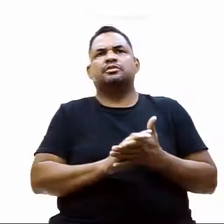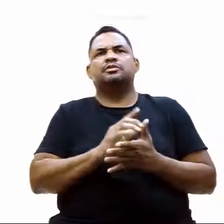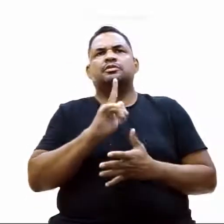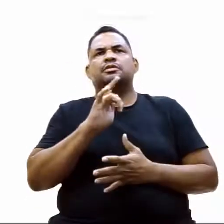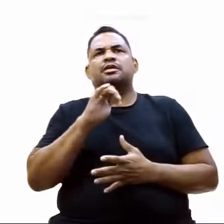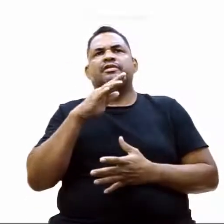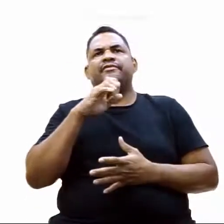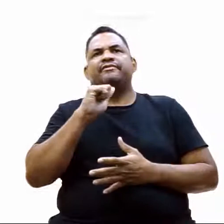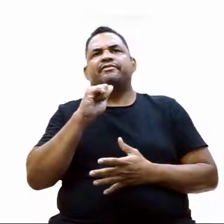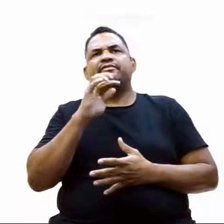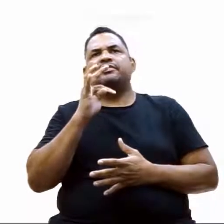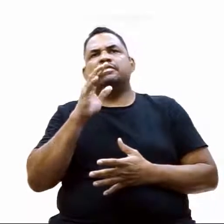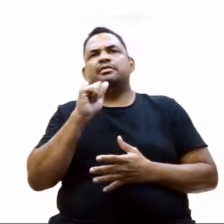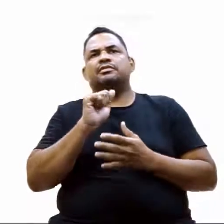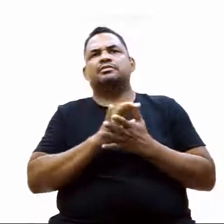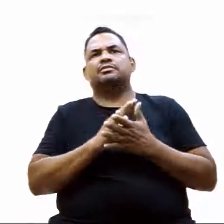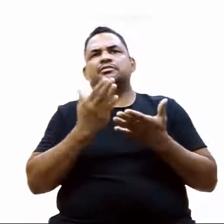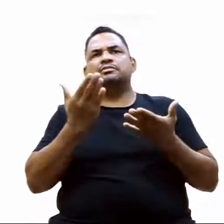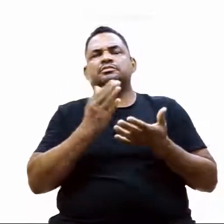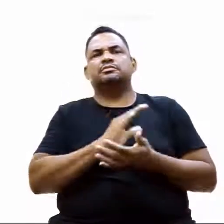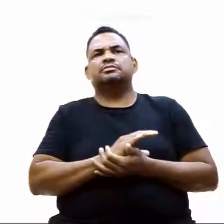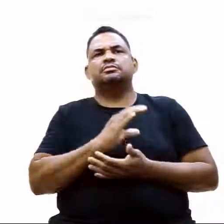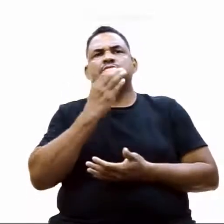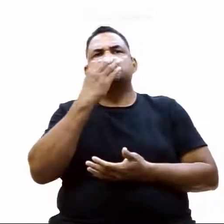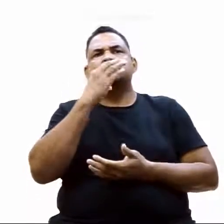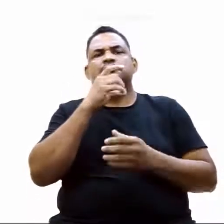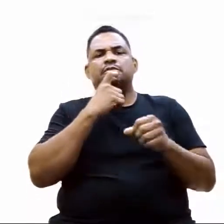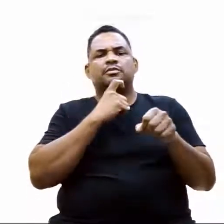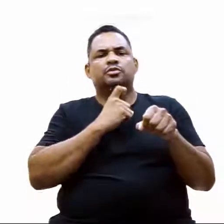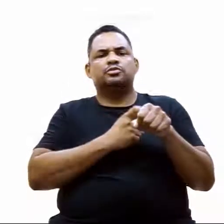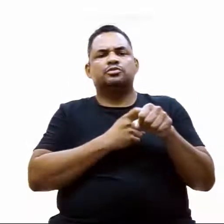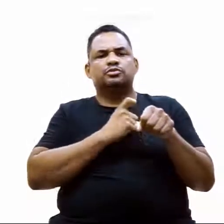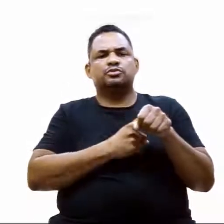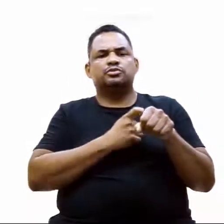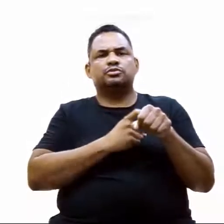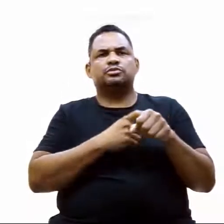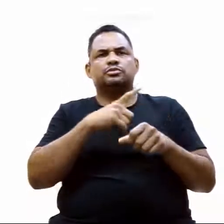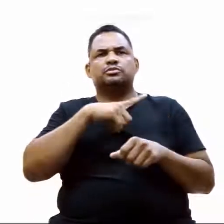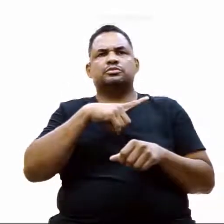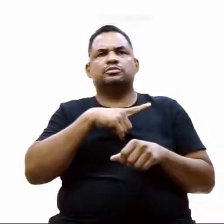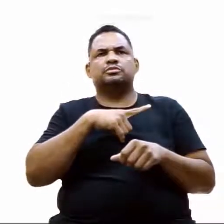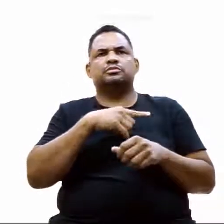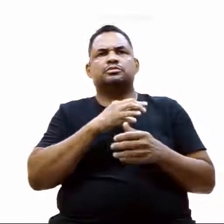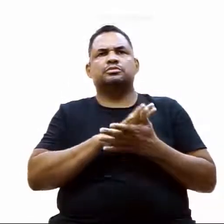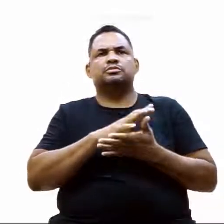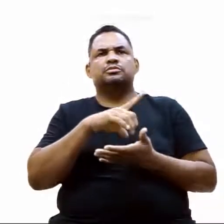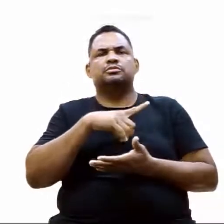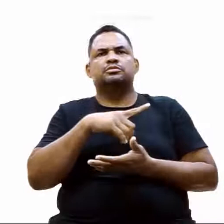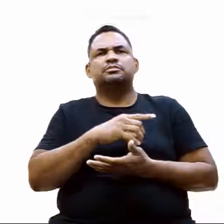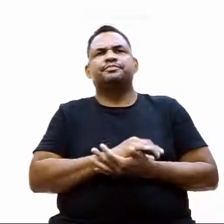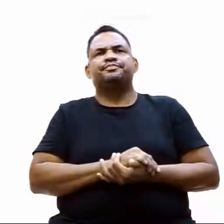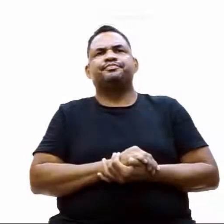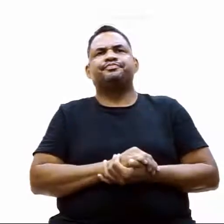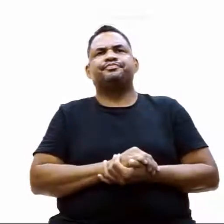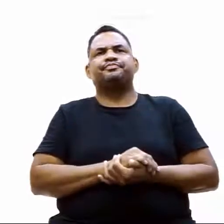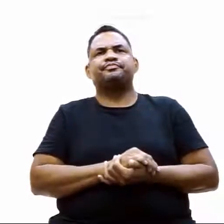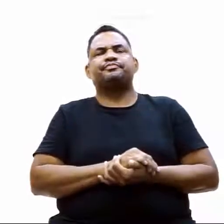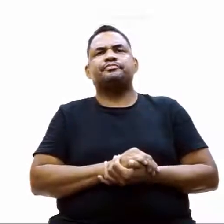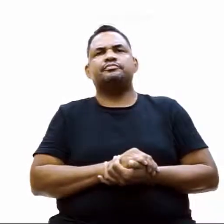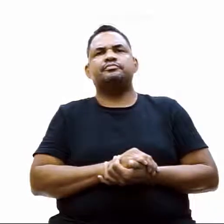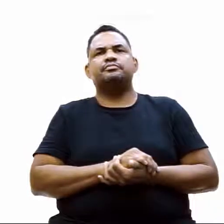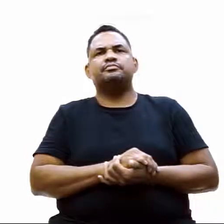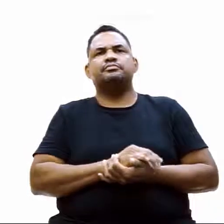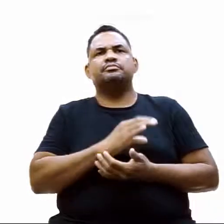o carbono, uma forma dos carbonos sólidos, né? Porque nós temos o carbono diamante também, mas aqui é o